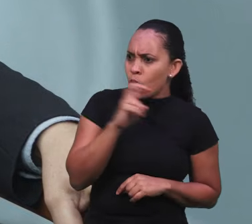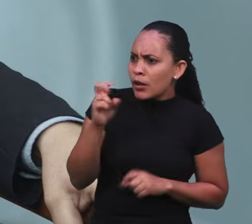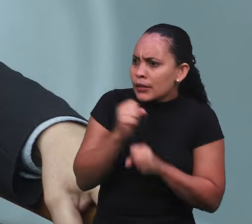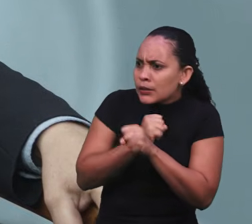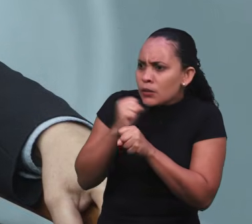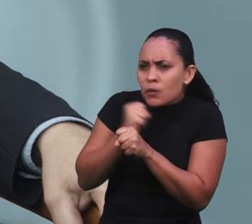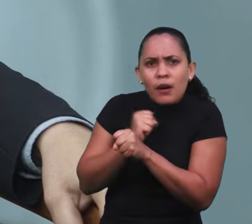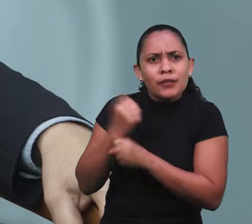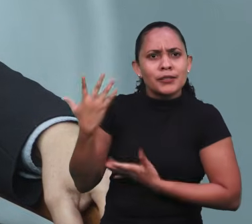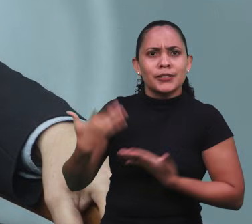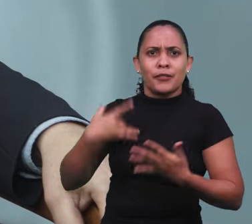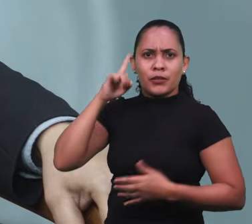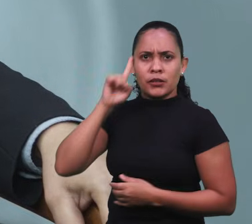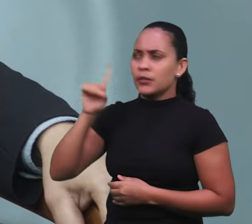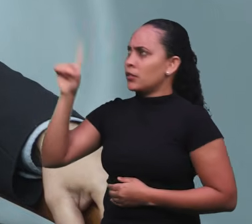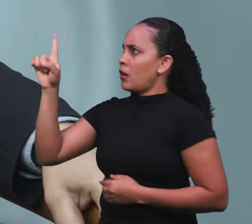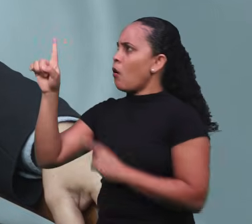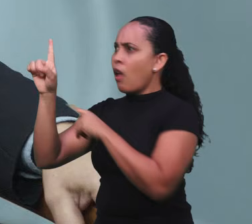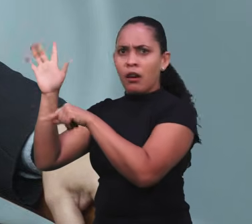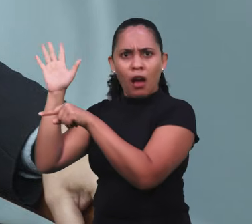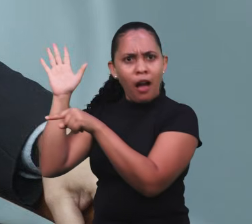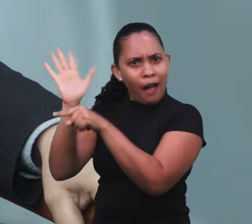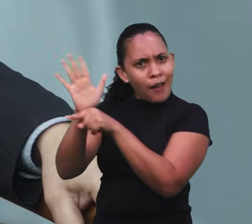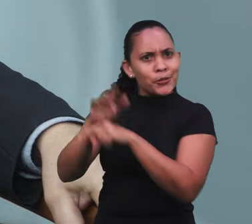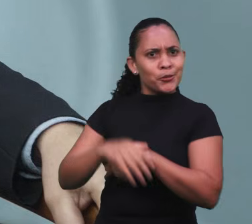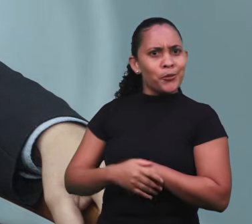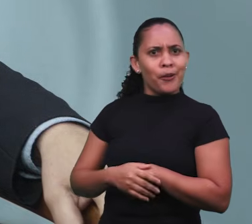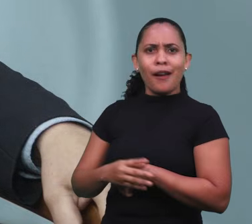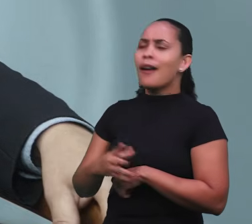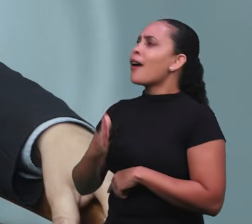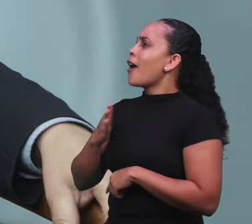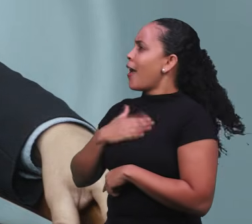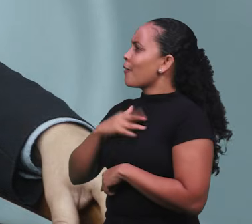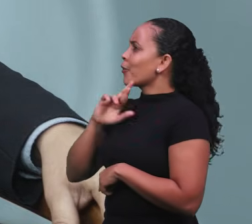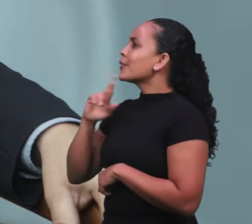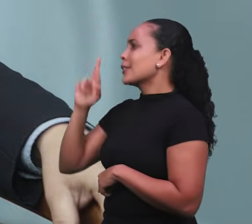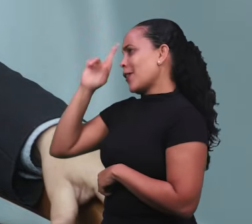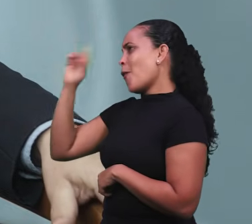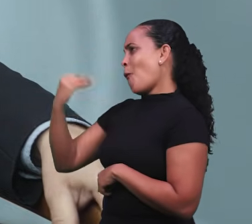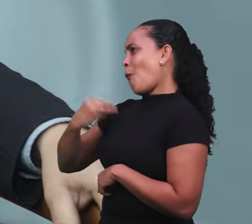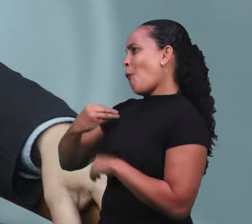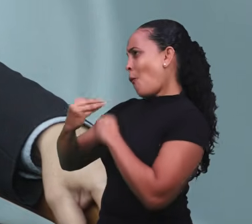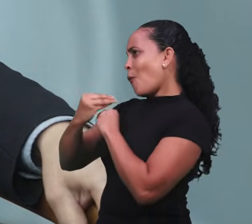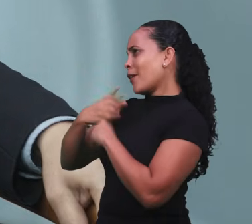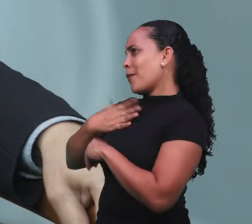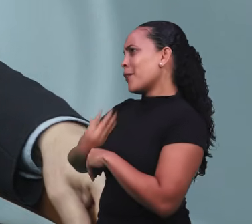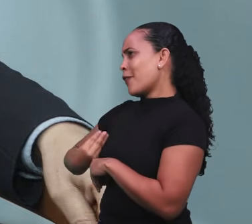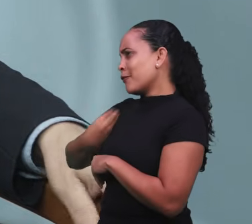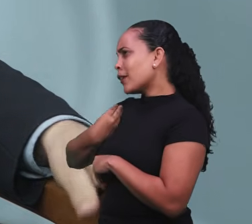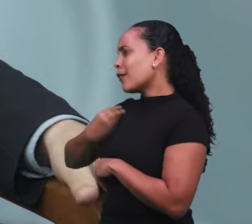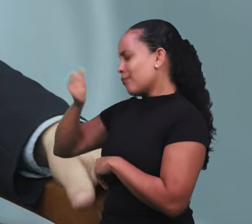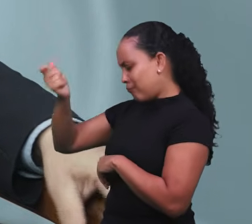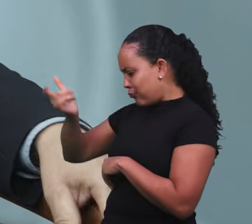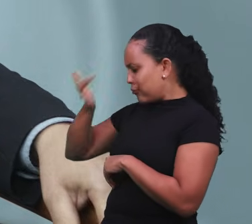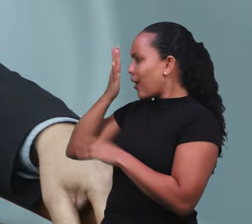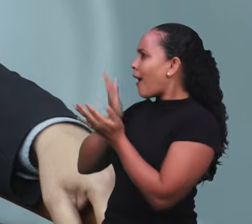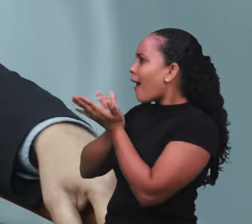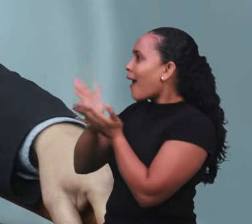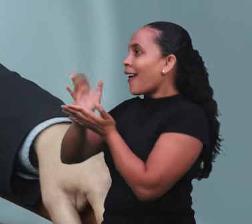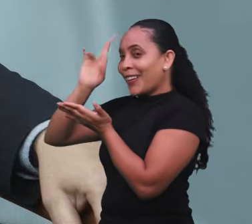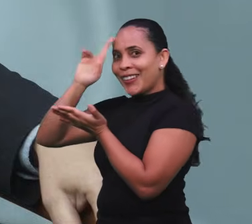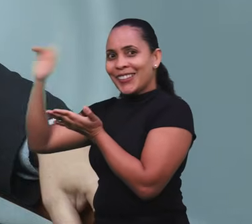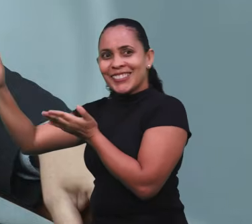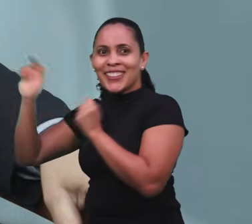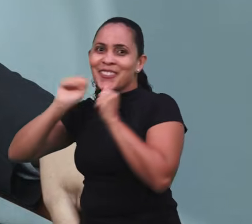sustento, 55 anos servindo o Senhor, é um sustento que veio do Senhor. Ela colocou a sua vida: Senhor, cuida da minha vida, né? Direciona a minha